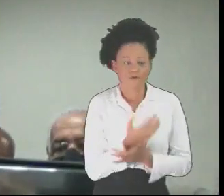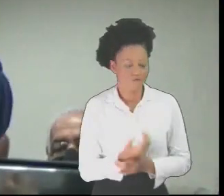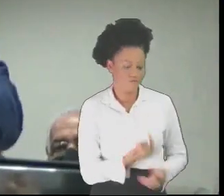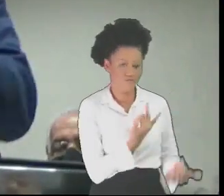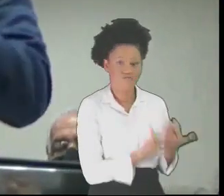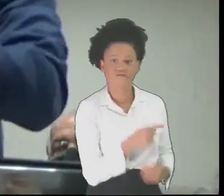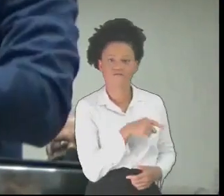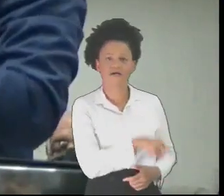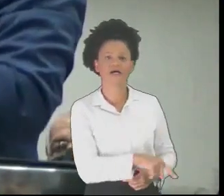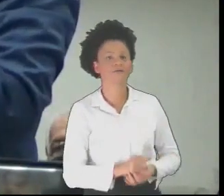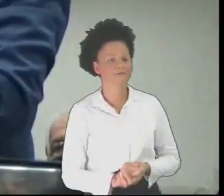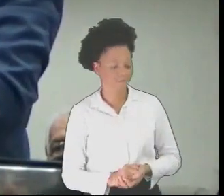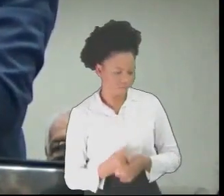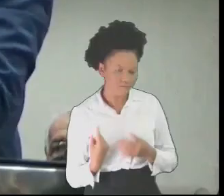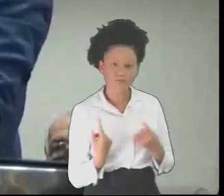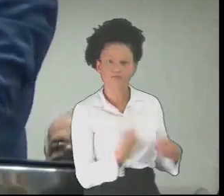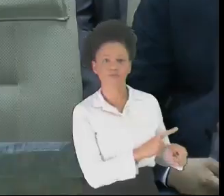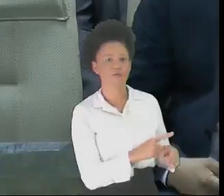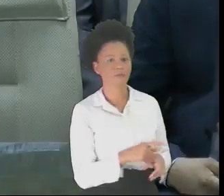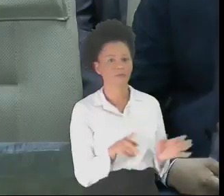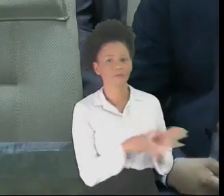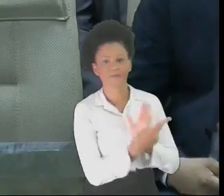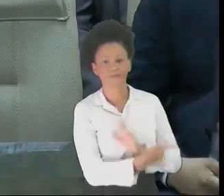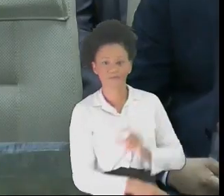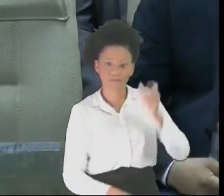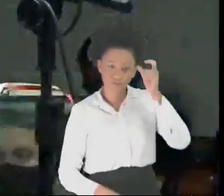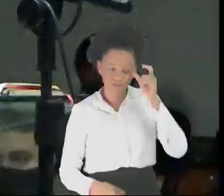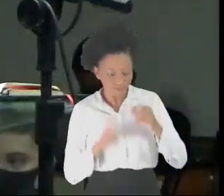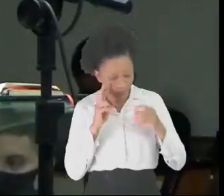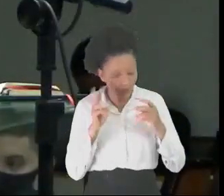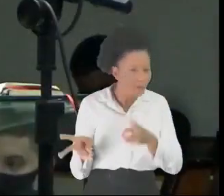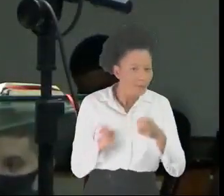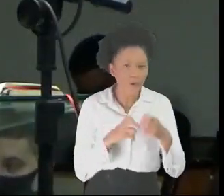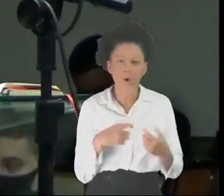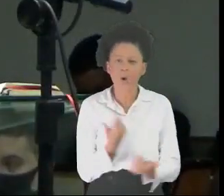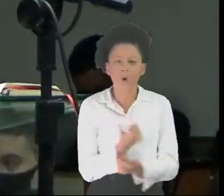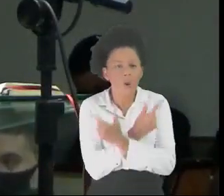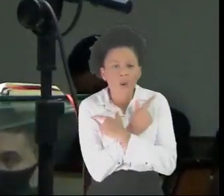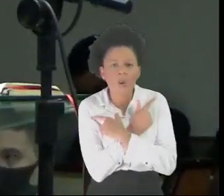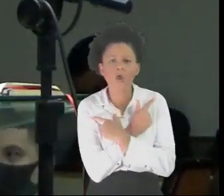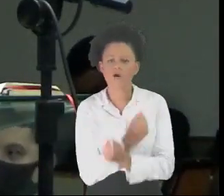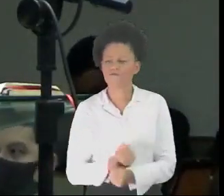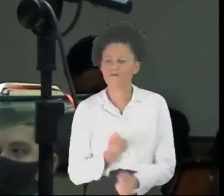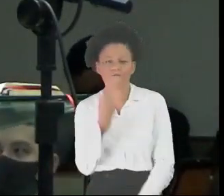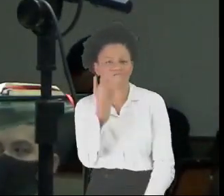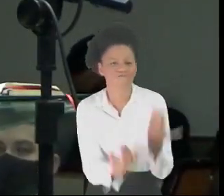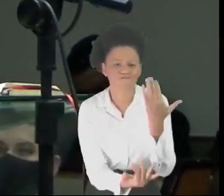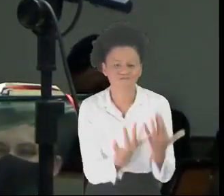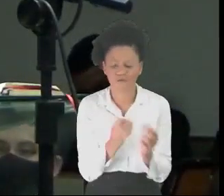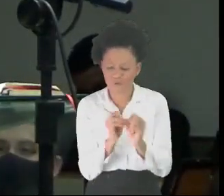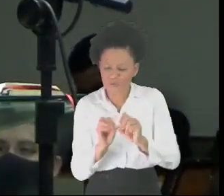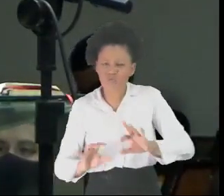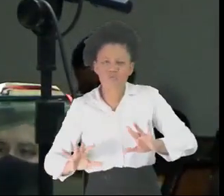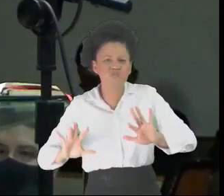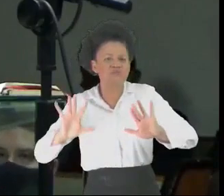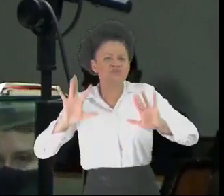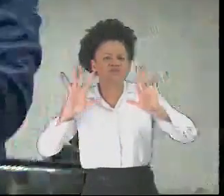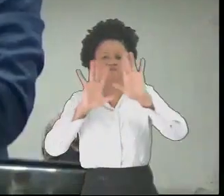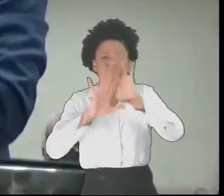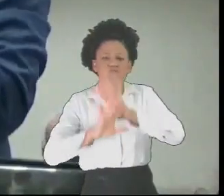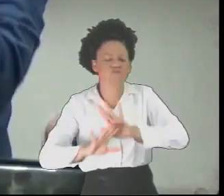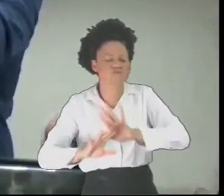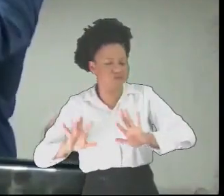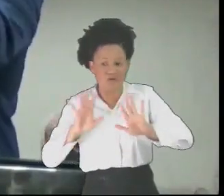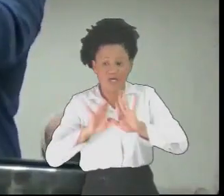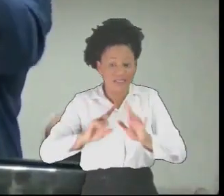Ele incomoda o diabo. Você veja que Ló, o fogo e o enxofre só caiu em Sodoma depois que Ló